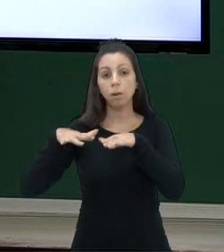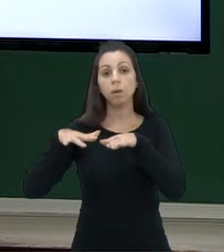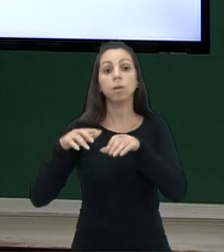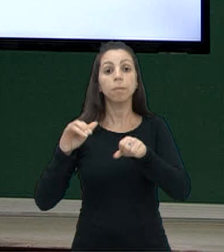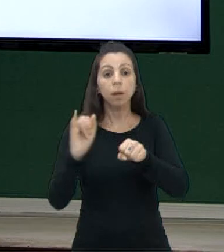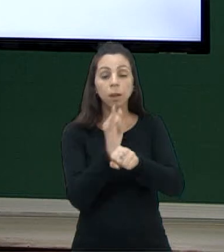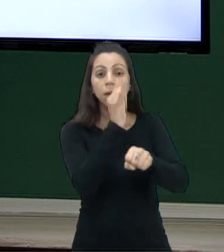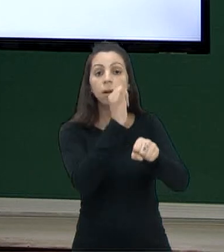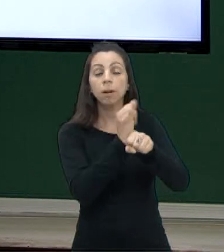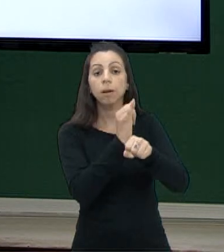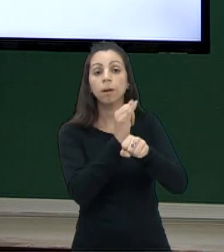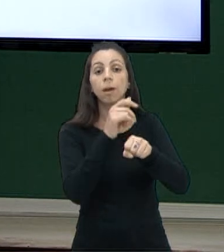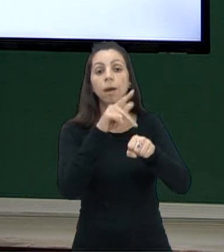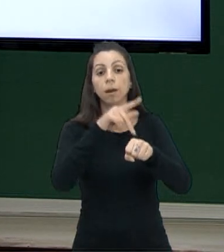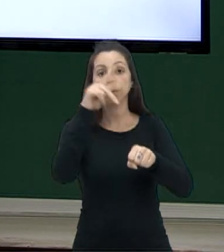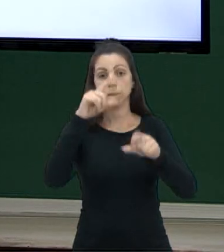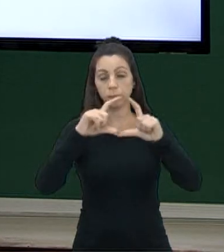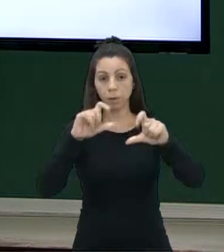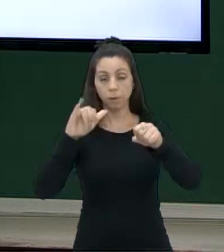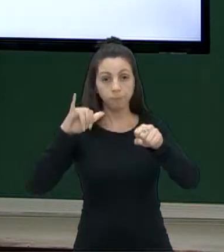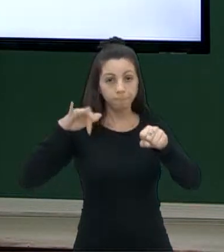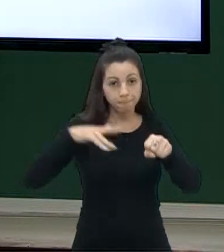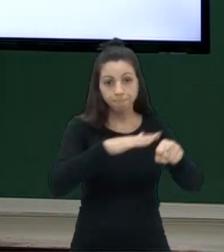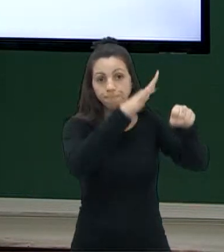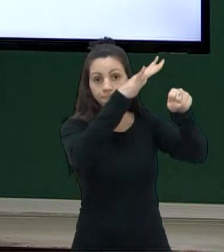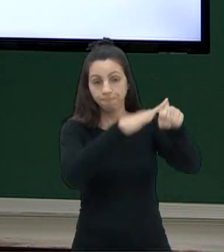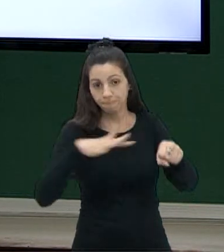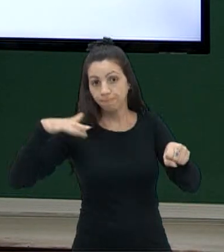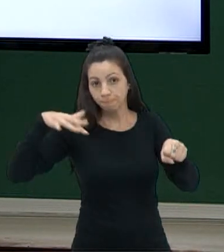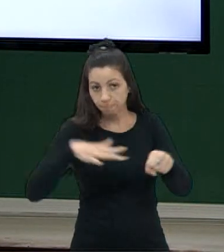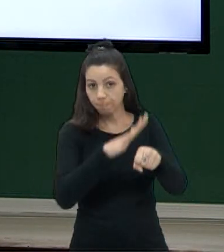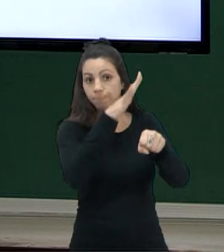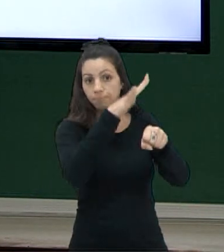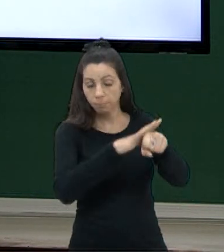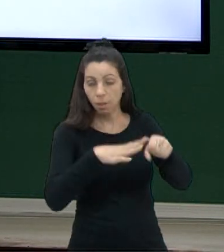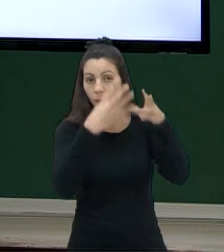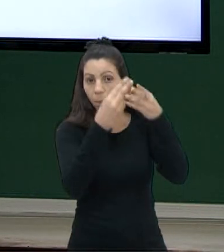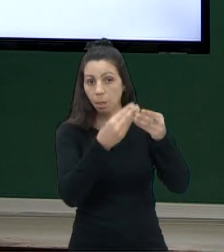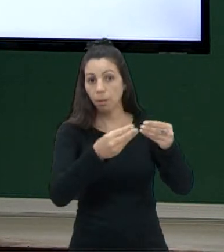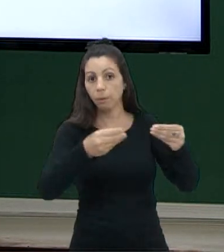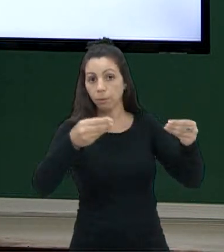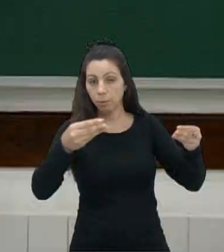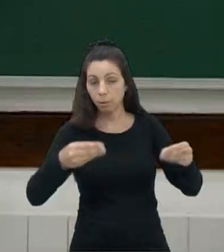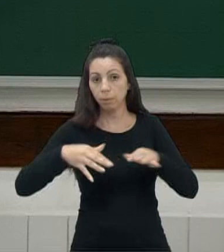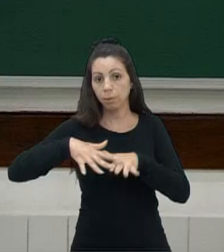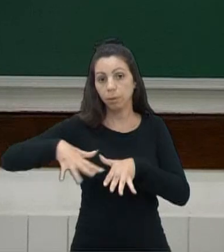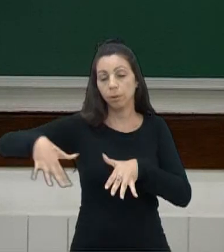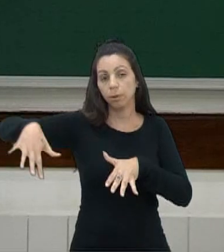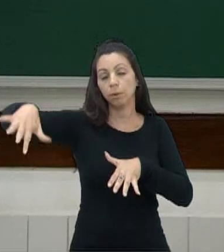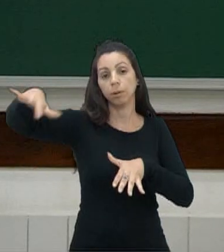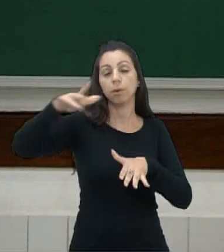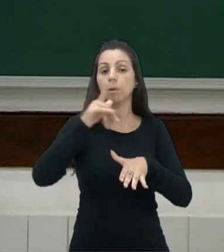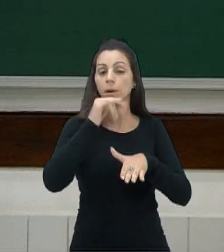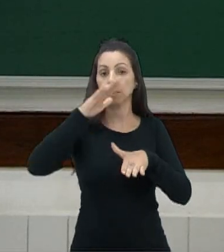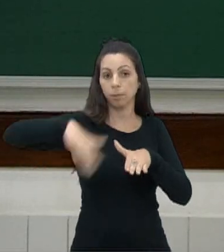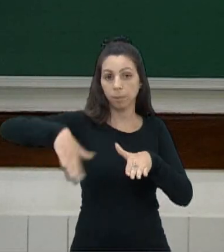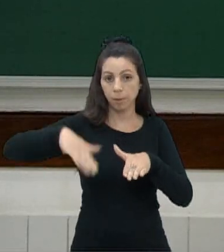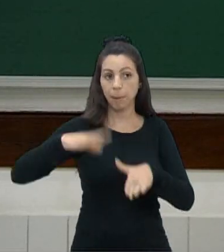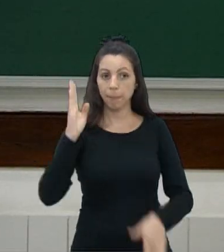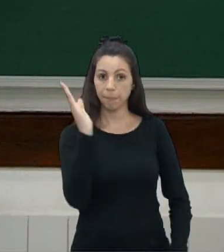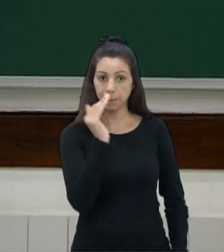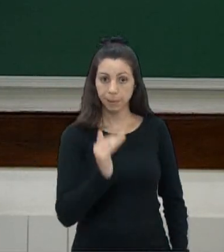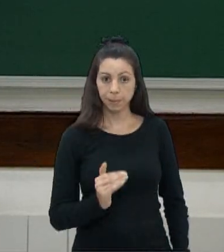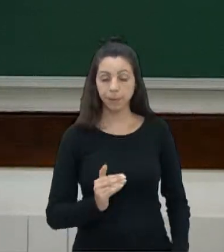das rochas ali presentes. Então, bacias costeiras estabelecidas ao longo de todo o litoral brasileiro. E agora,